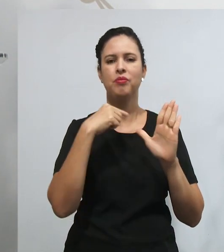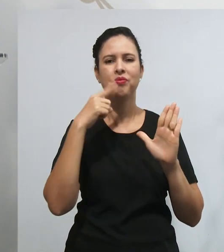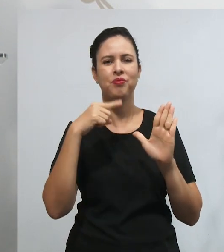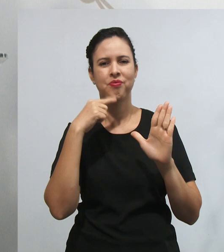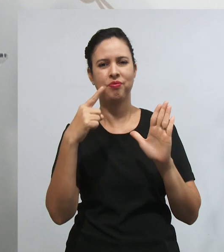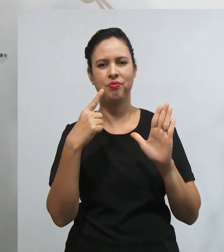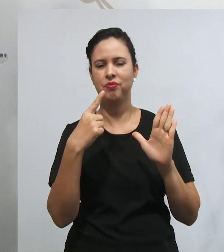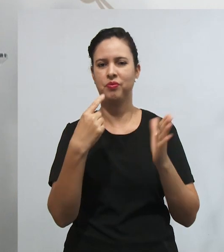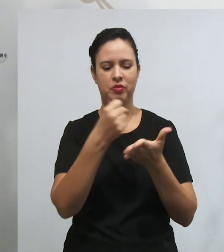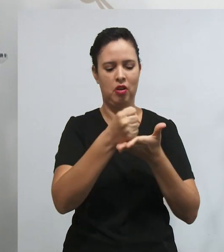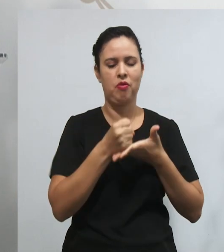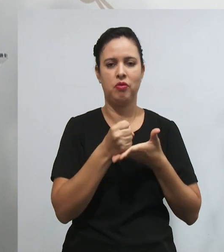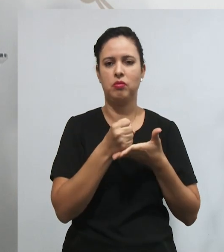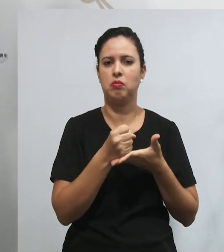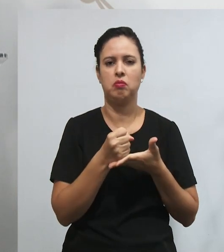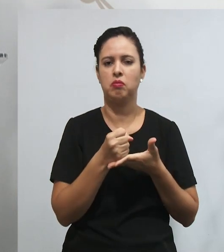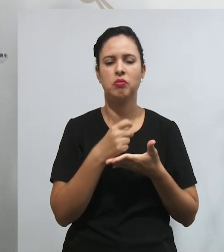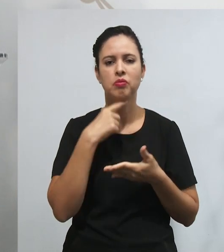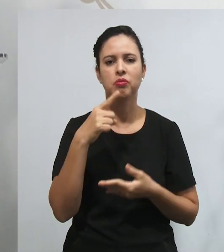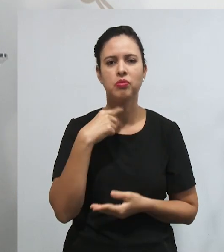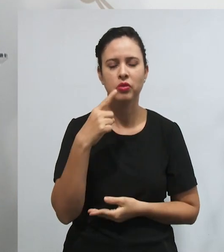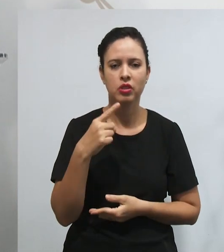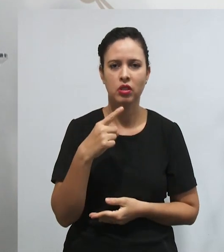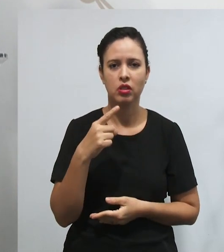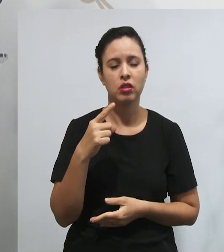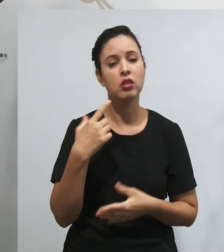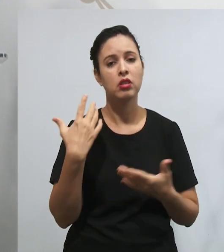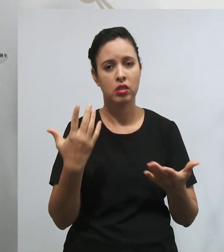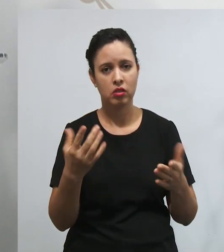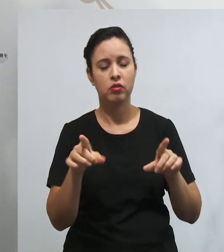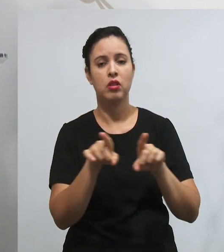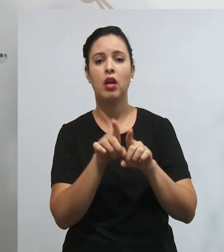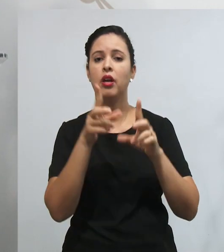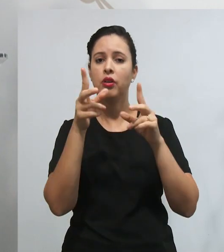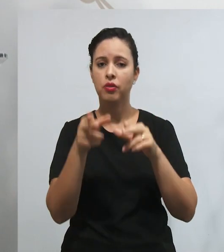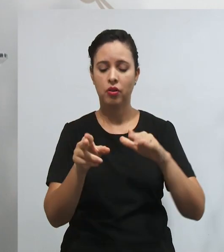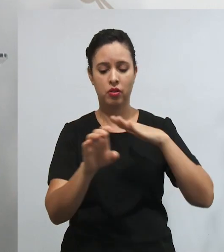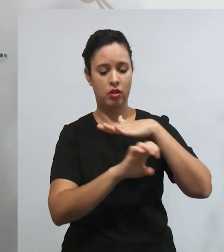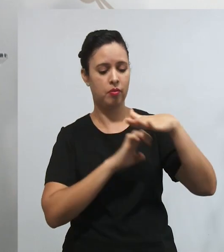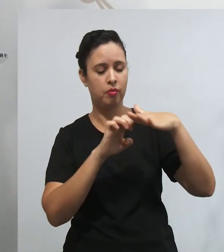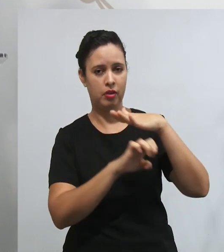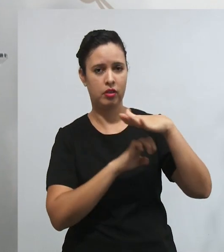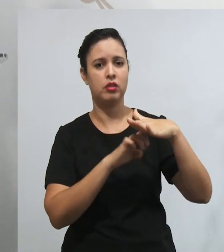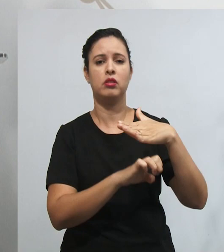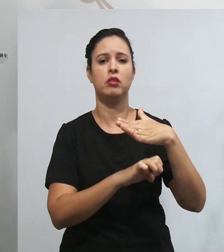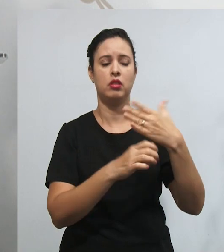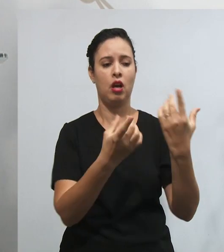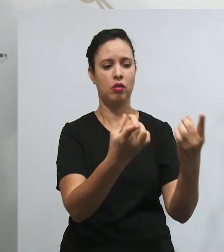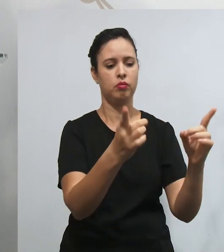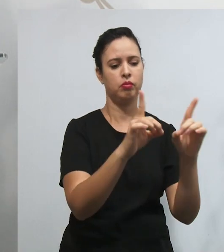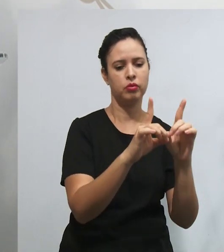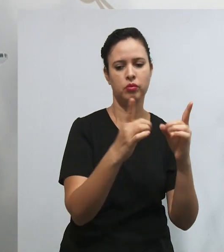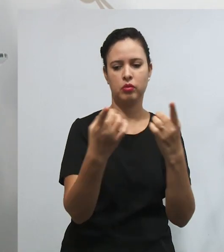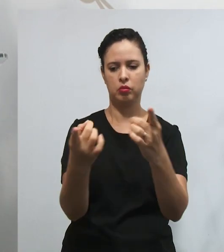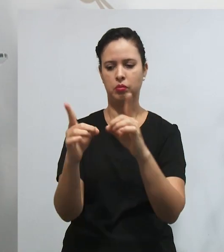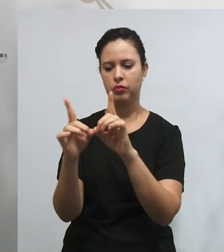cima desses dados. Tá? E assim acontece em várias empresas. Cada setor tem os seus dados, né? O setor de contabilidade, o setor jurídico, o